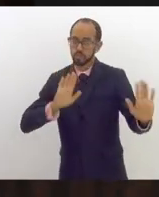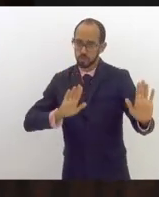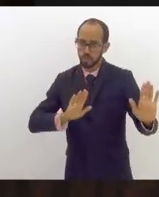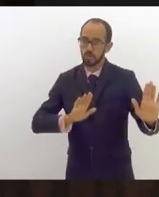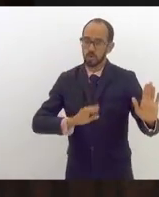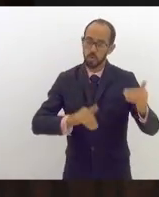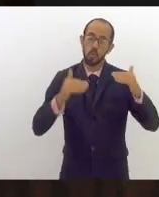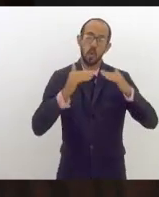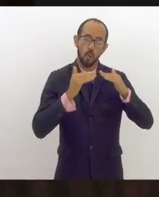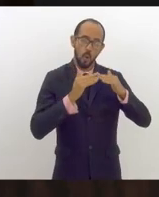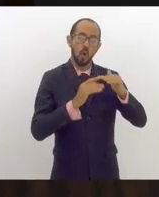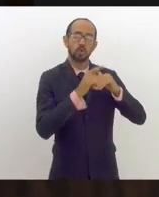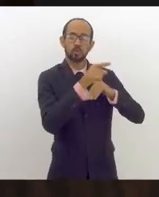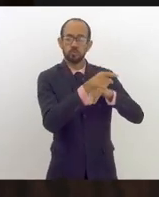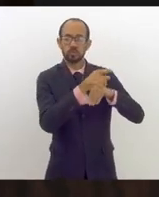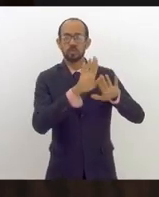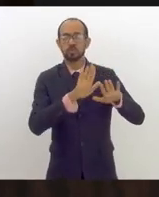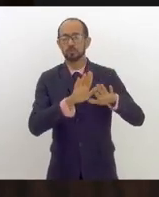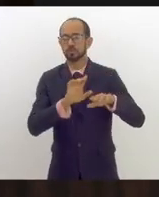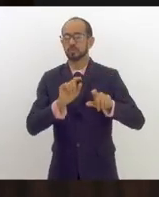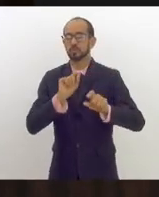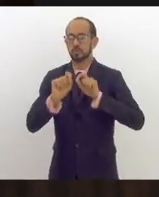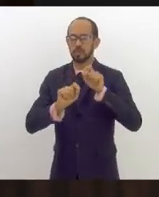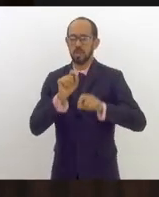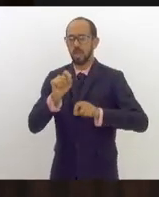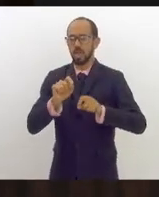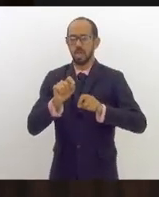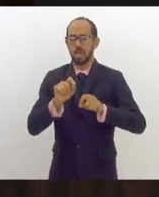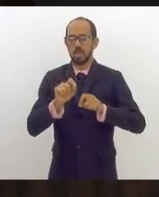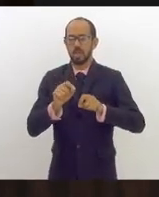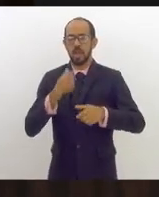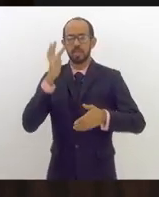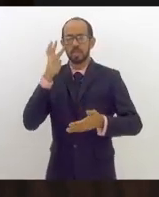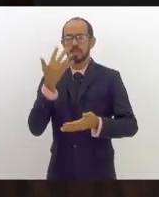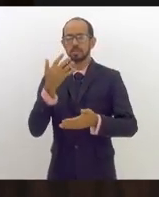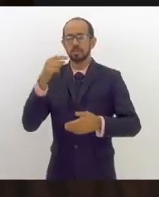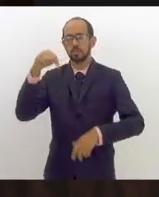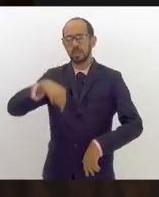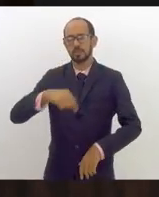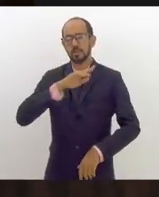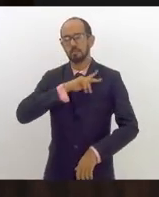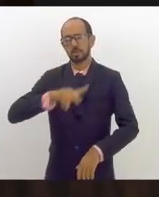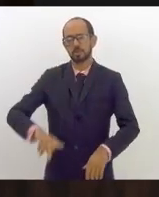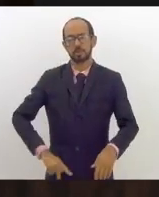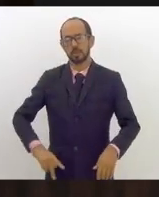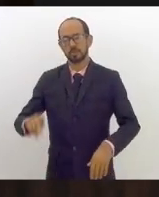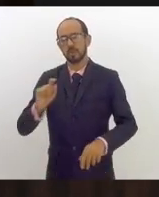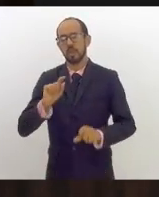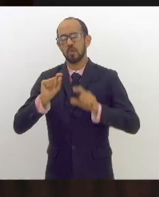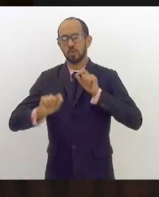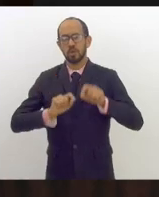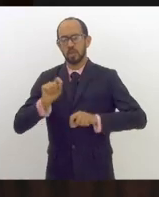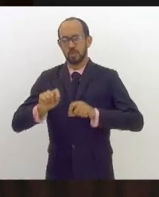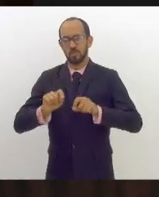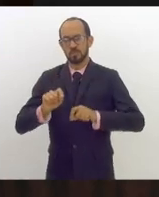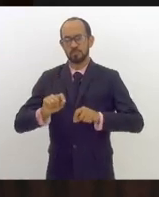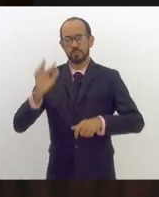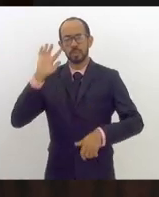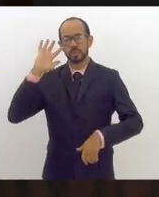concordando com vossa excelência que a decisão dessa presidência foi uma decisão técnica